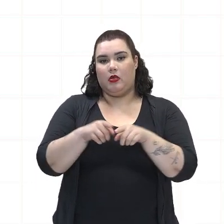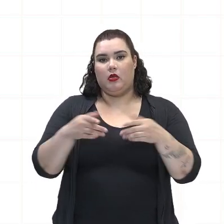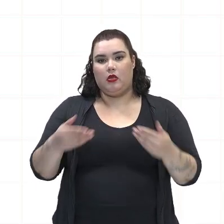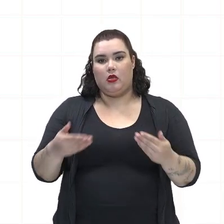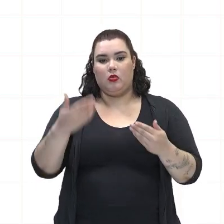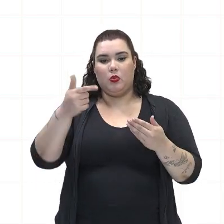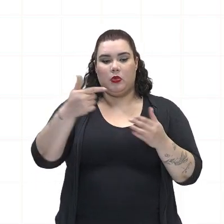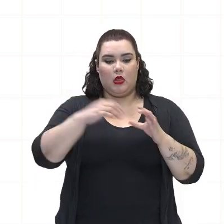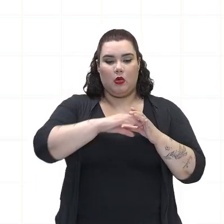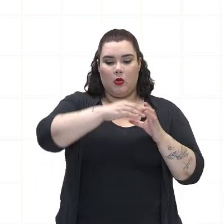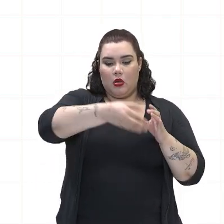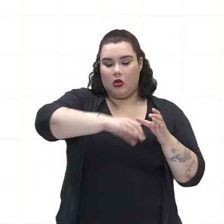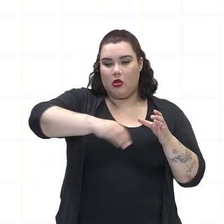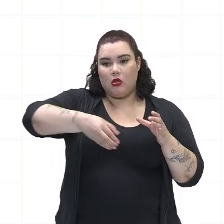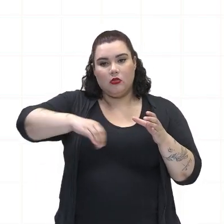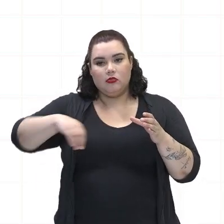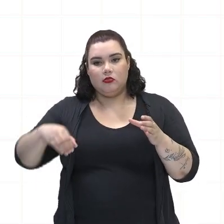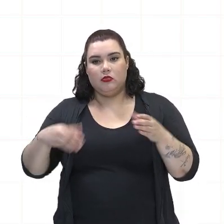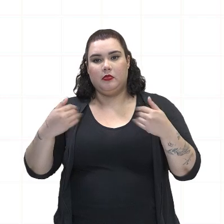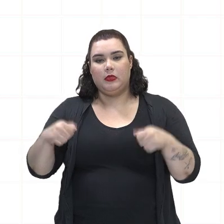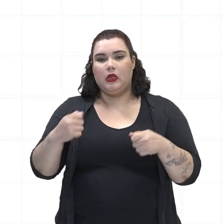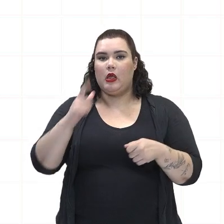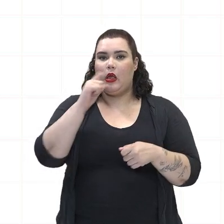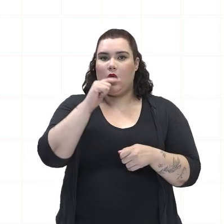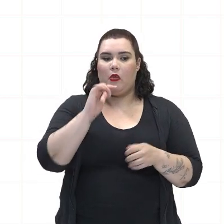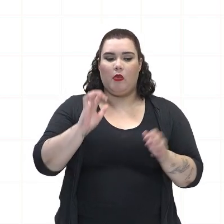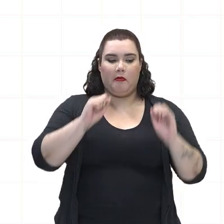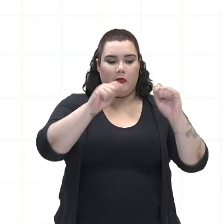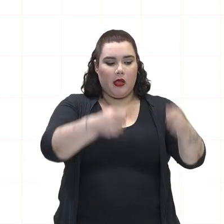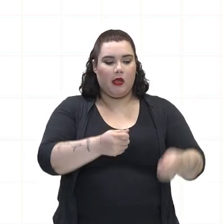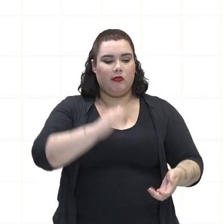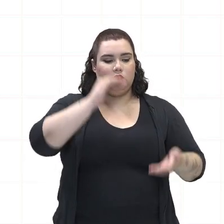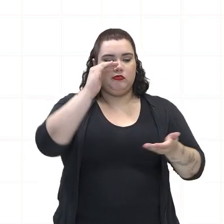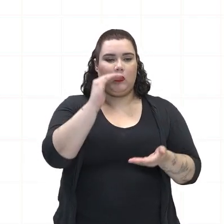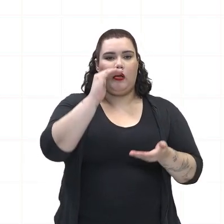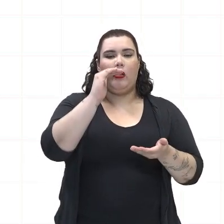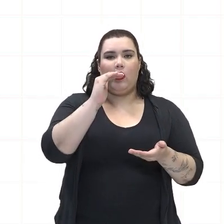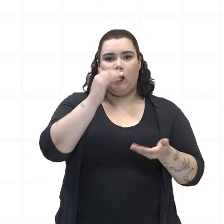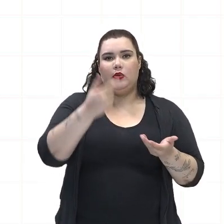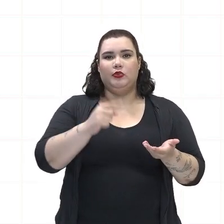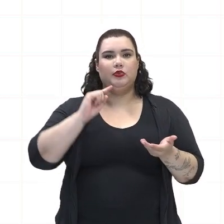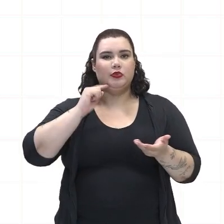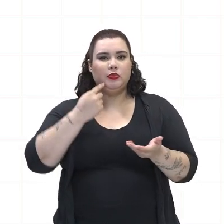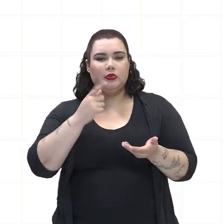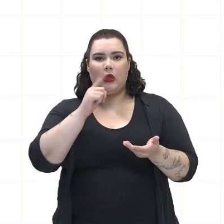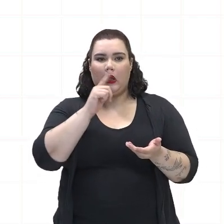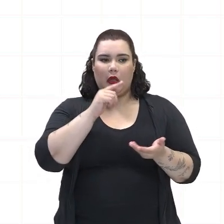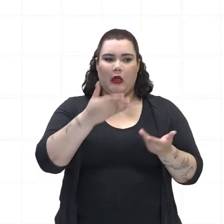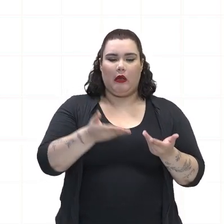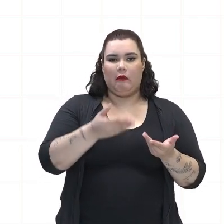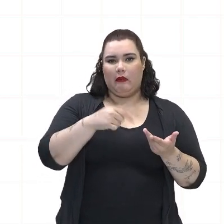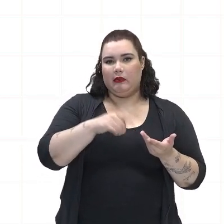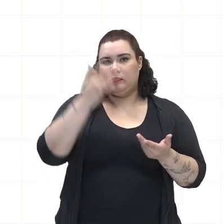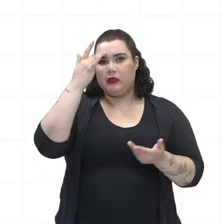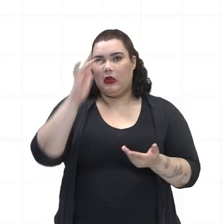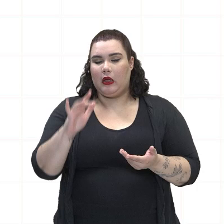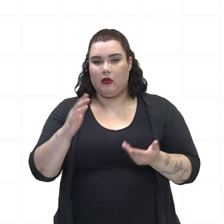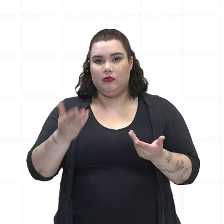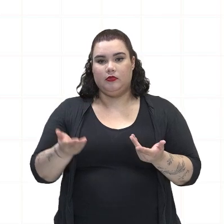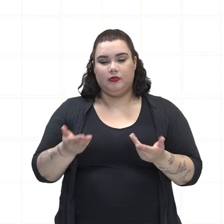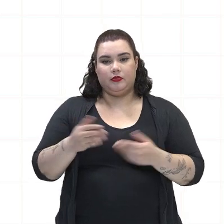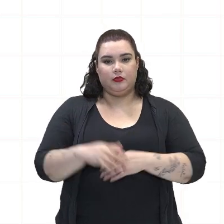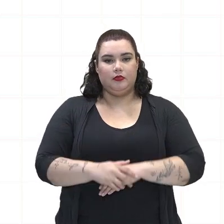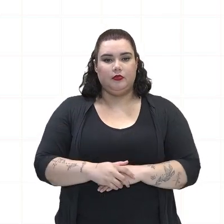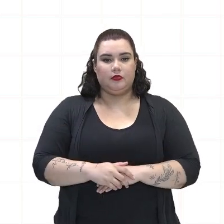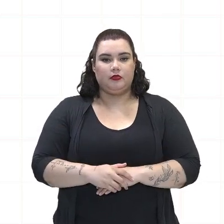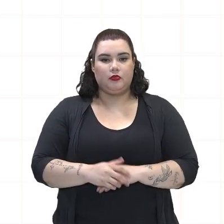encanamento correto ali, tem que carregar água, sabe lá de onde, às vezes a água com uma qualidade mais ou menos, né? Então na próxima tela a gente vai ver